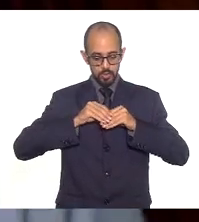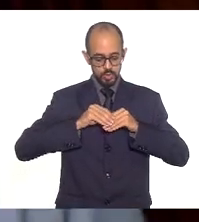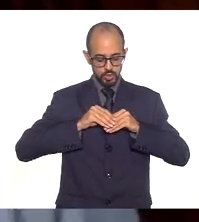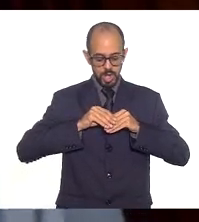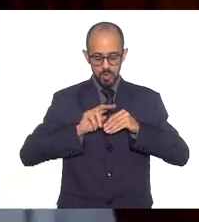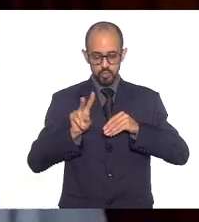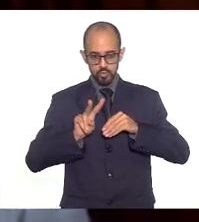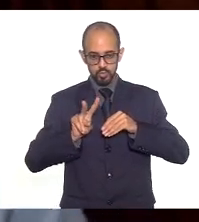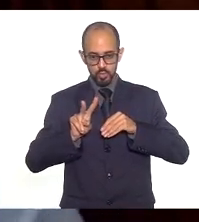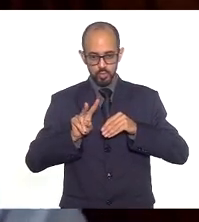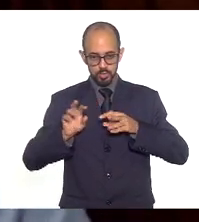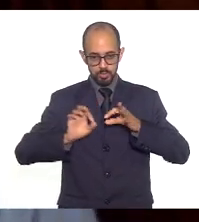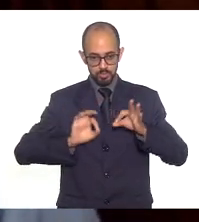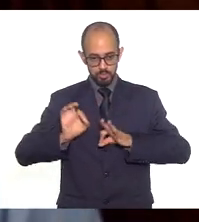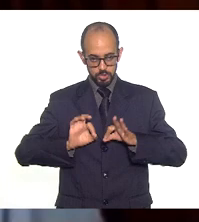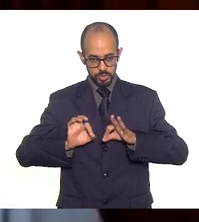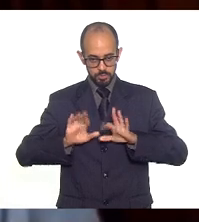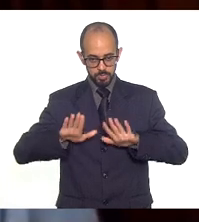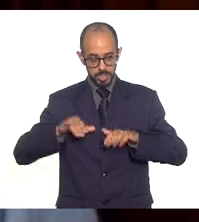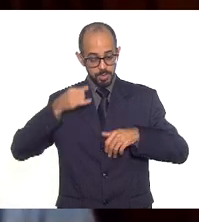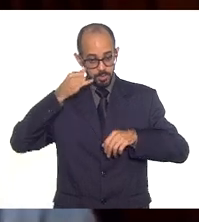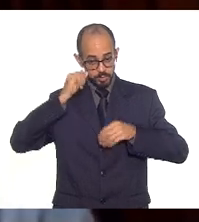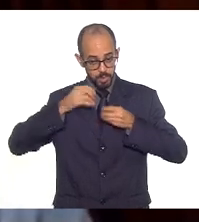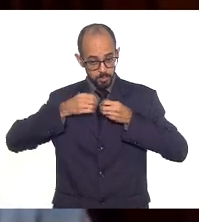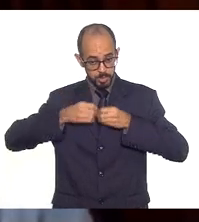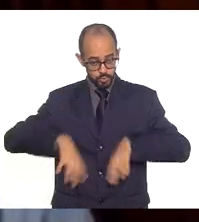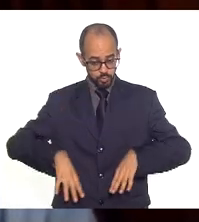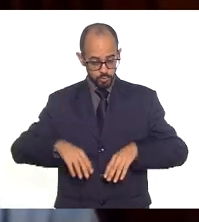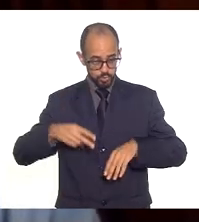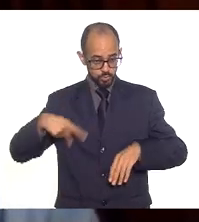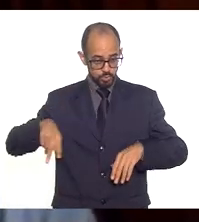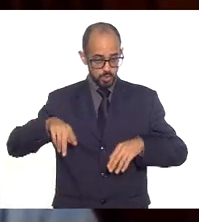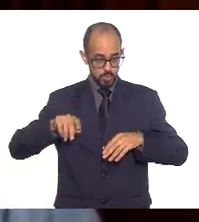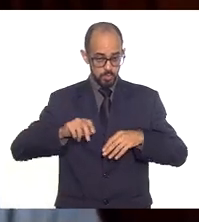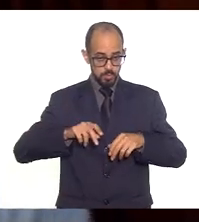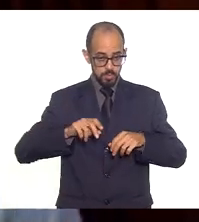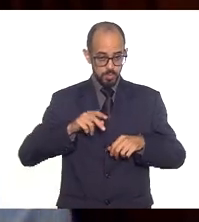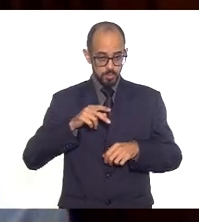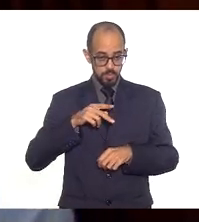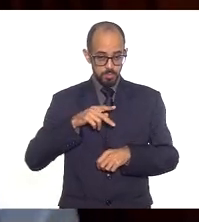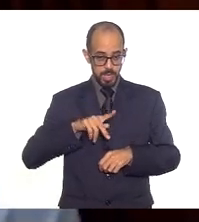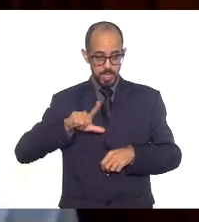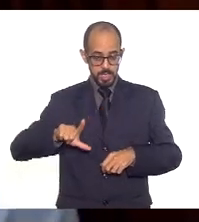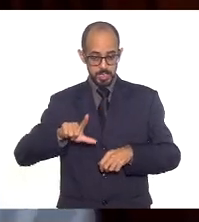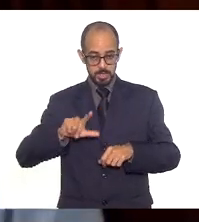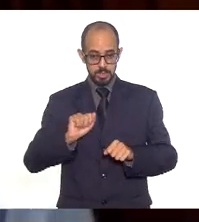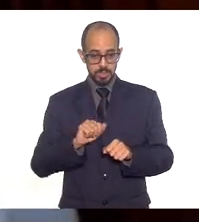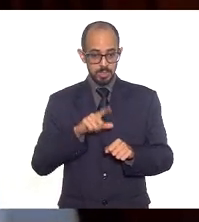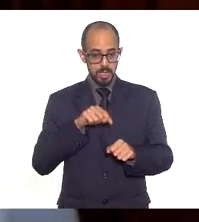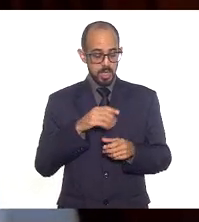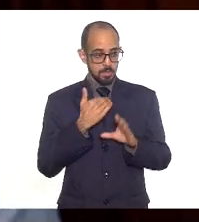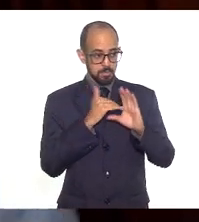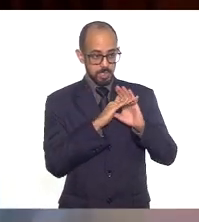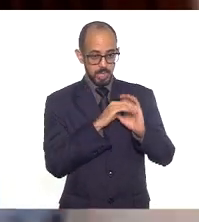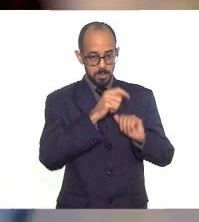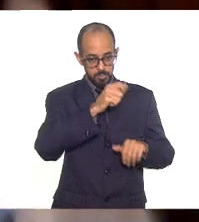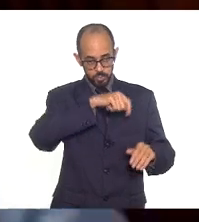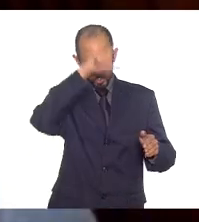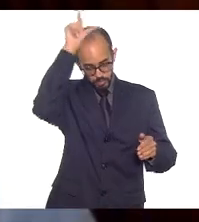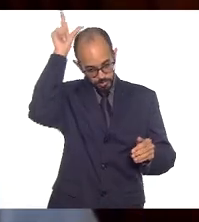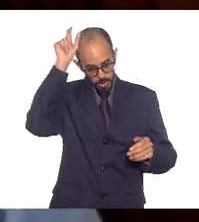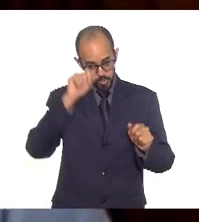nesse. Para não prejudicar o teu projeto, talvez seria encaminhar aqui para o deputado Luiz Paulo, a gente pode fazer